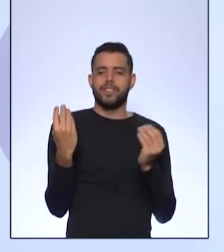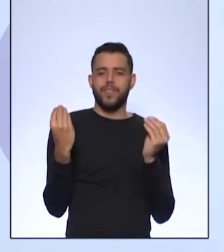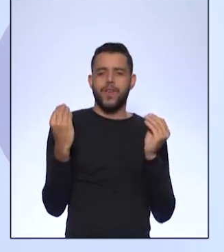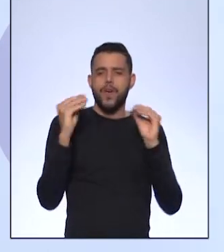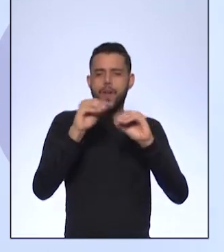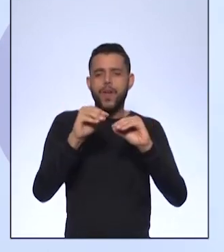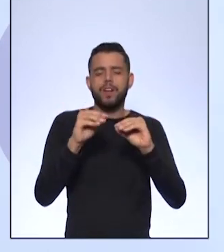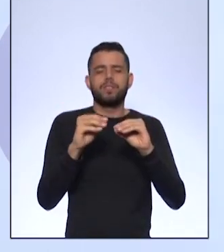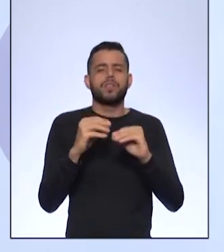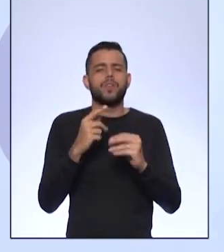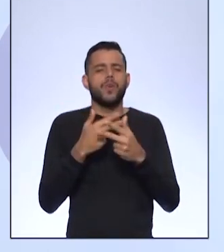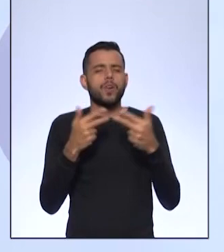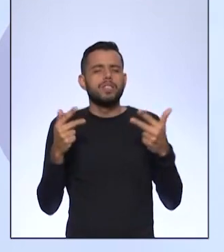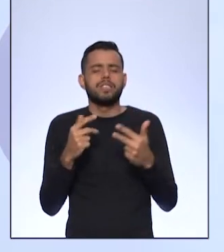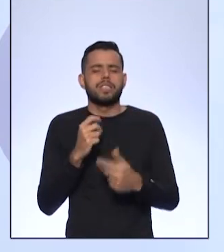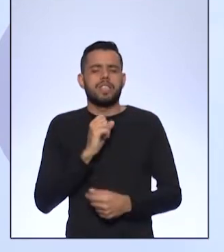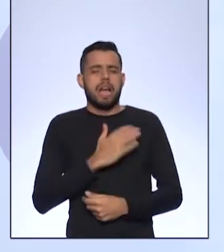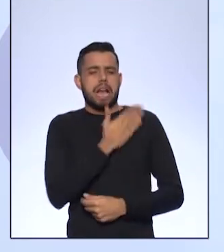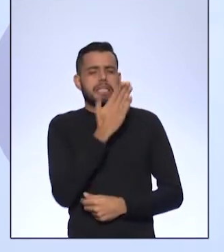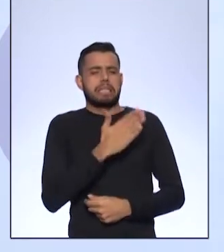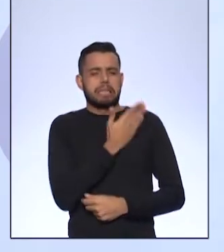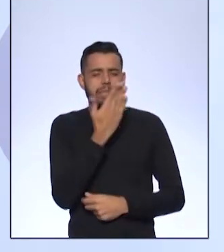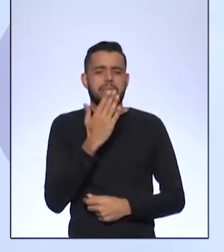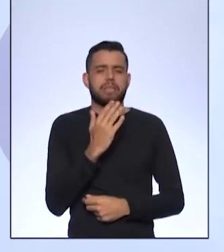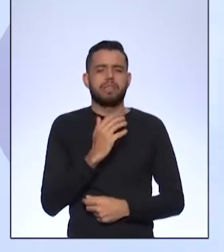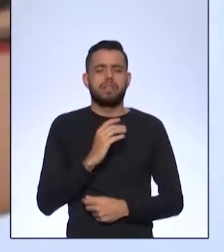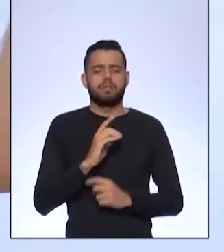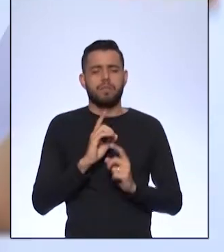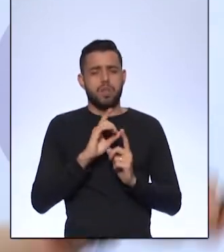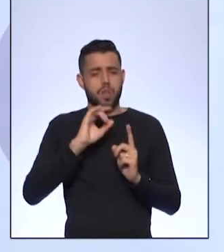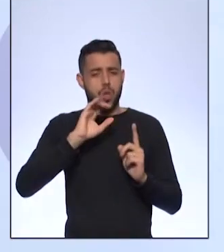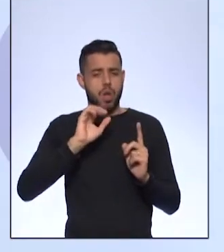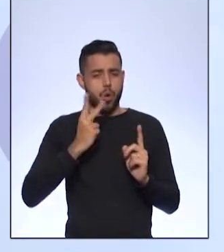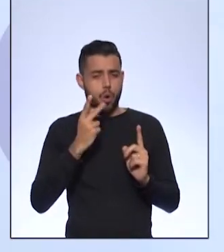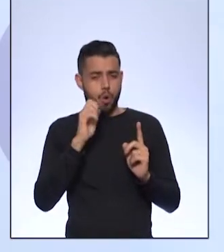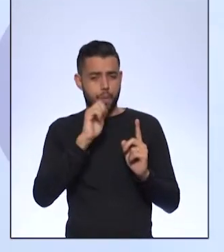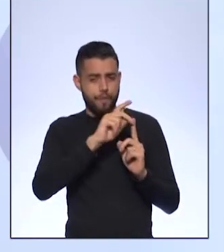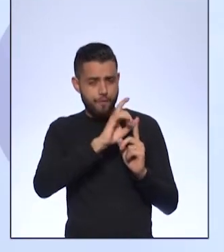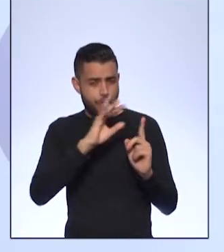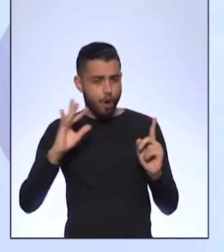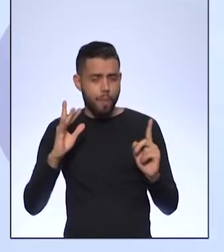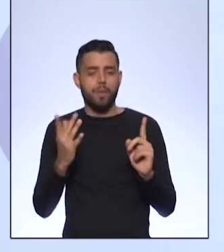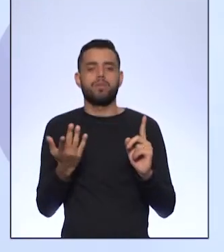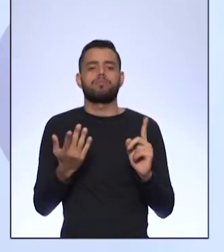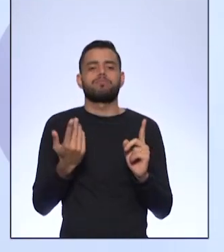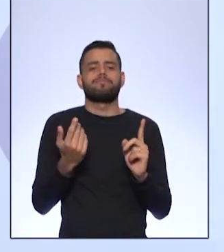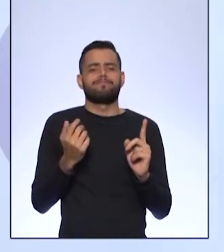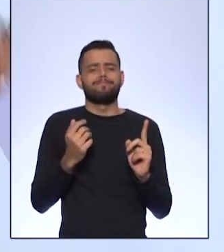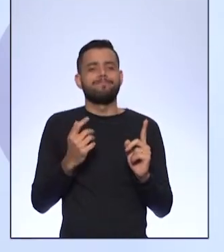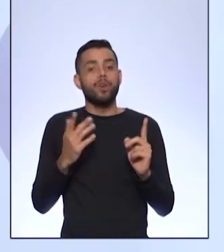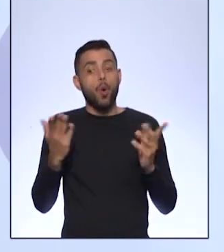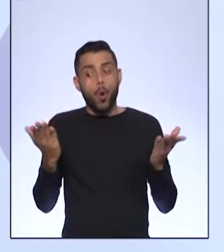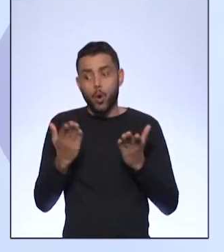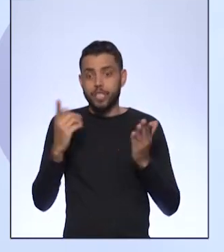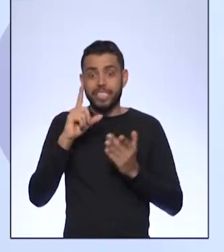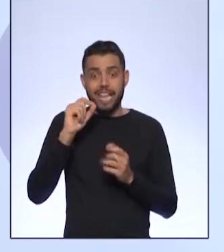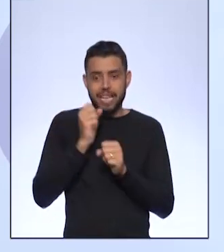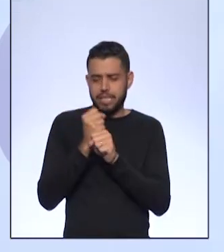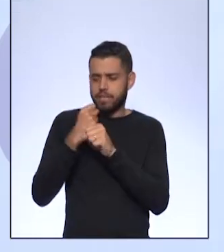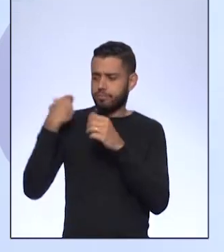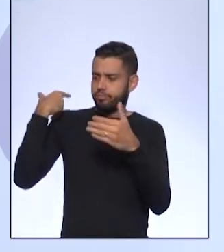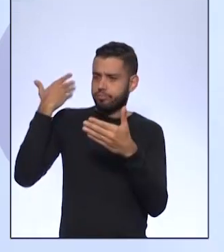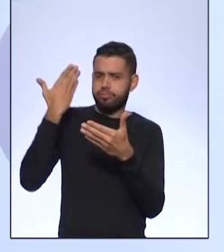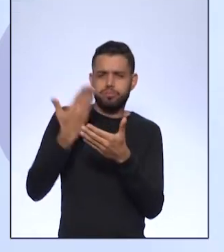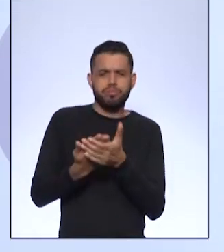vida comentários racistas, homofóbicos, ou quais que sejam, e que hoje, 10 anos depois, eles